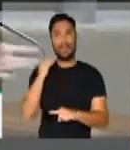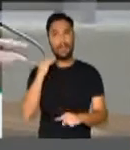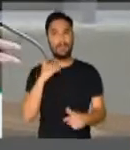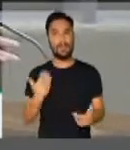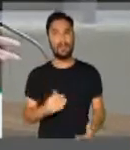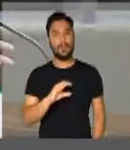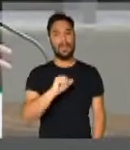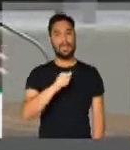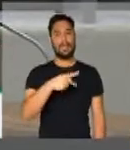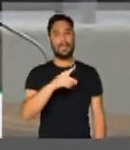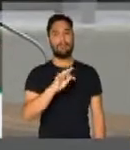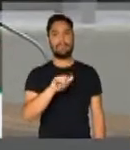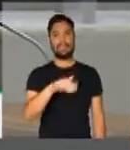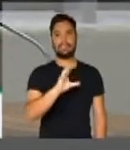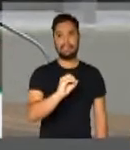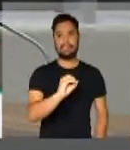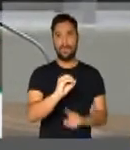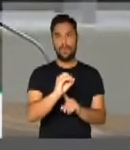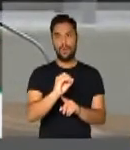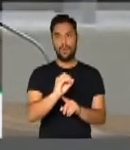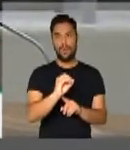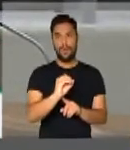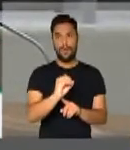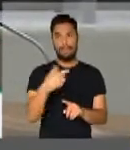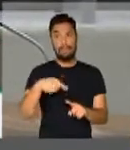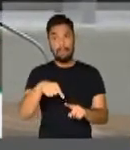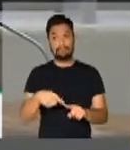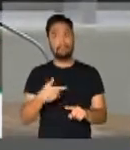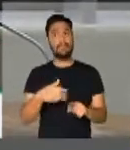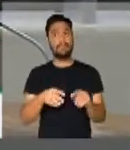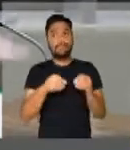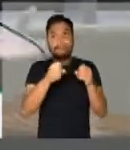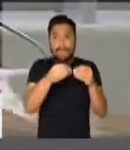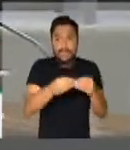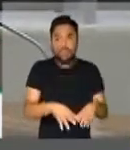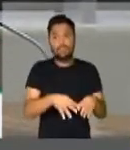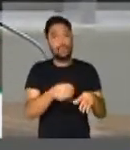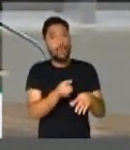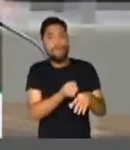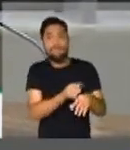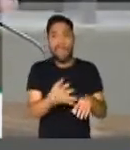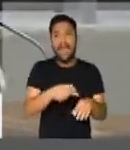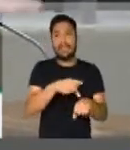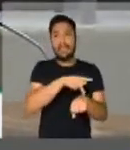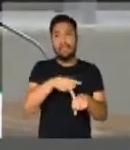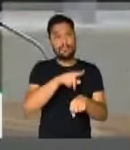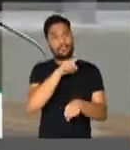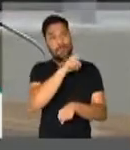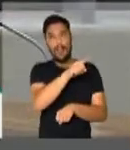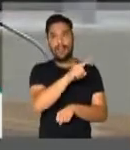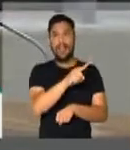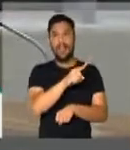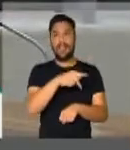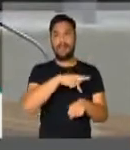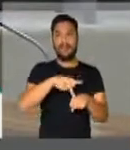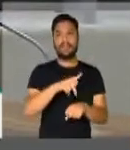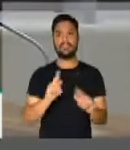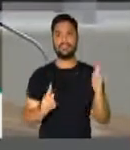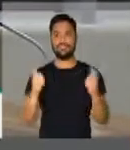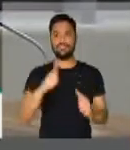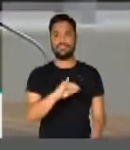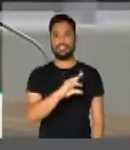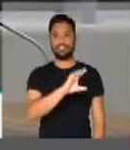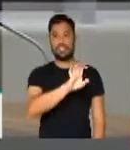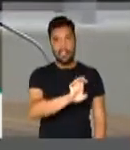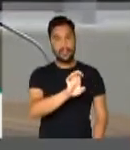capitalismo que o Paulo Guedes tanto fala, que é o regime que faliu a aposentadoria de milhões de pessoas no Chile, nosso país vizinho, que